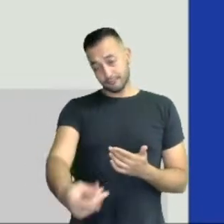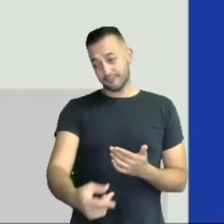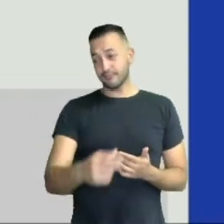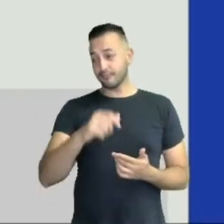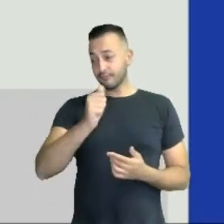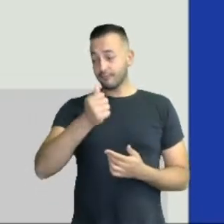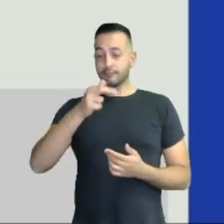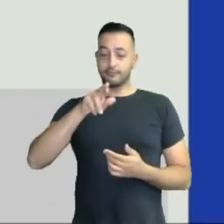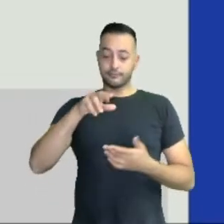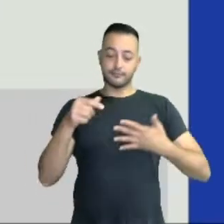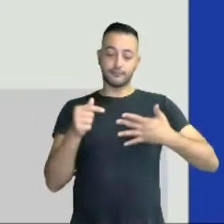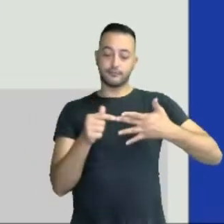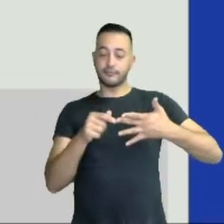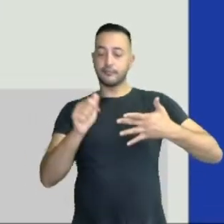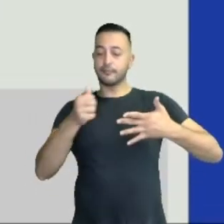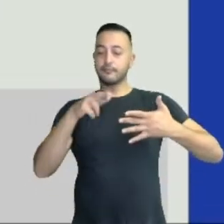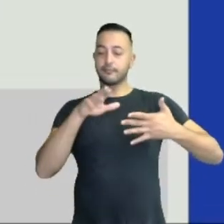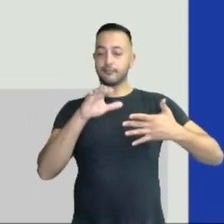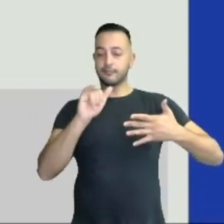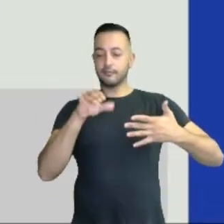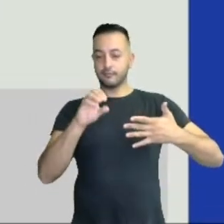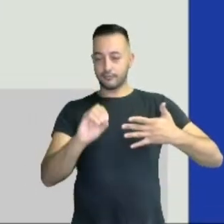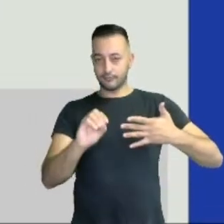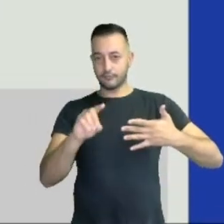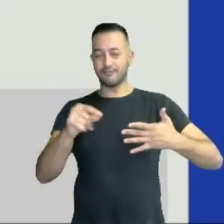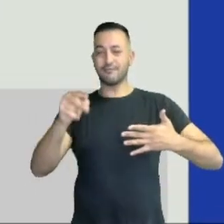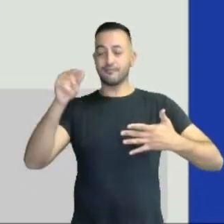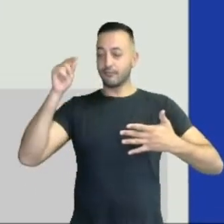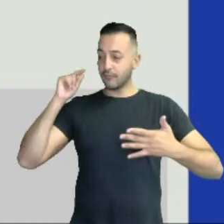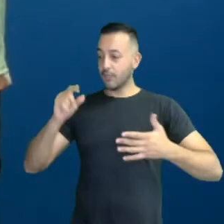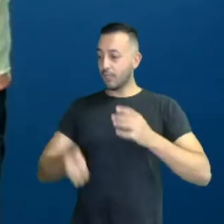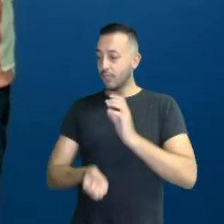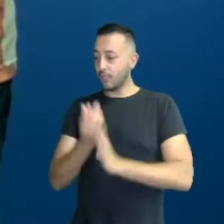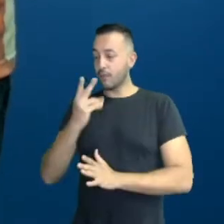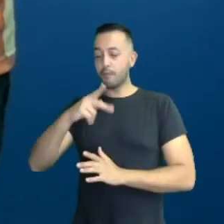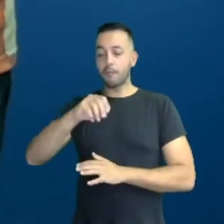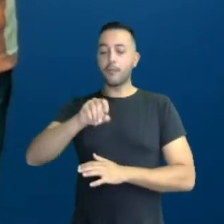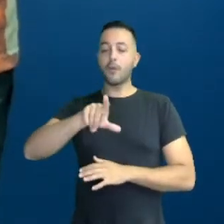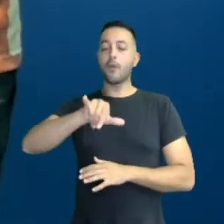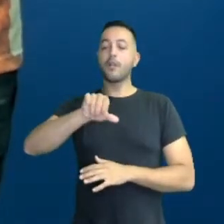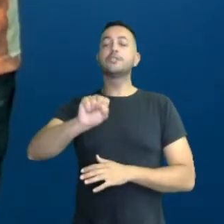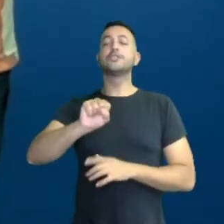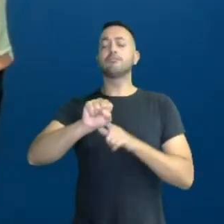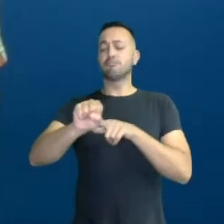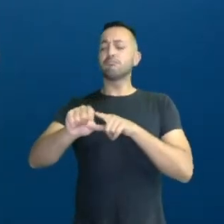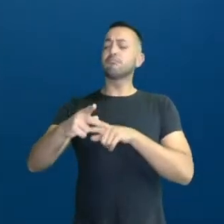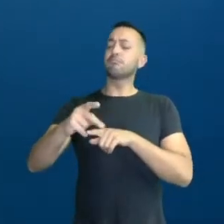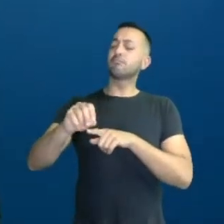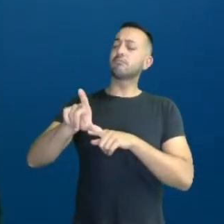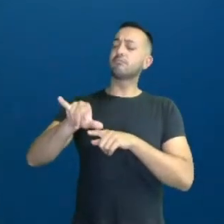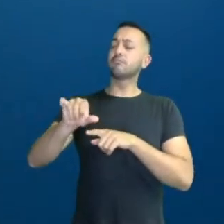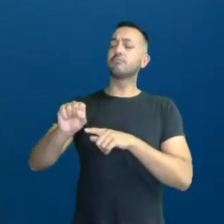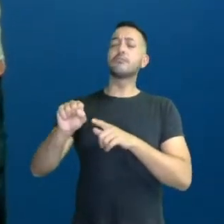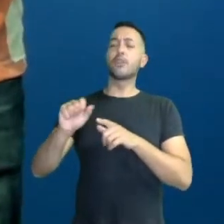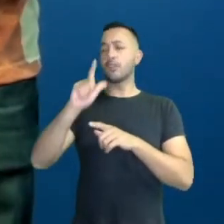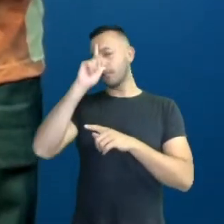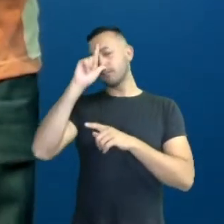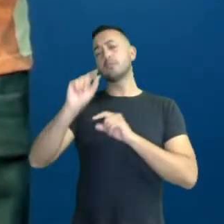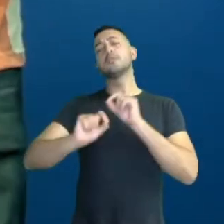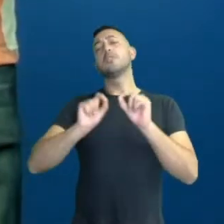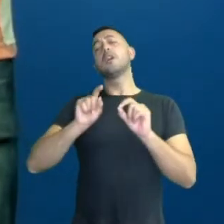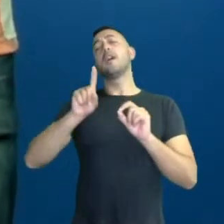arcaico, que é quando é formada as polis. O que seriam as polis? As polis gregas